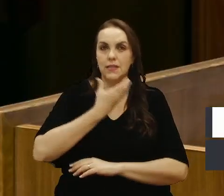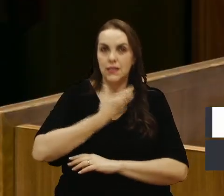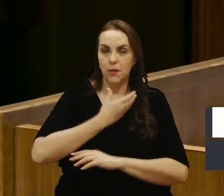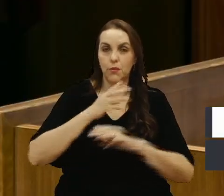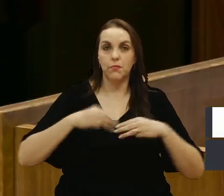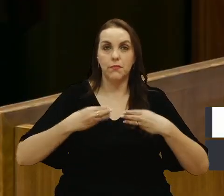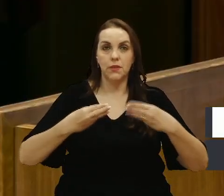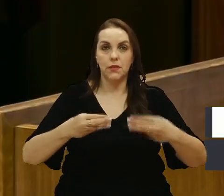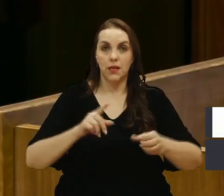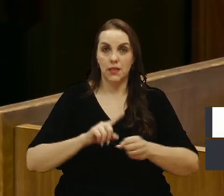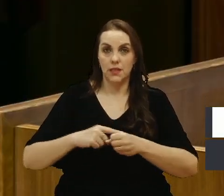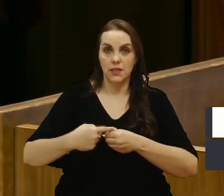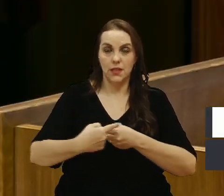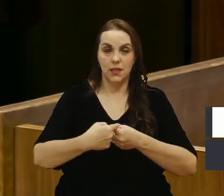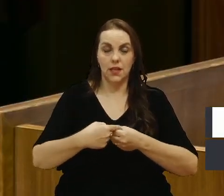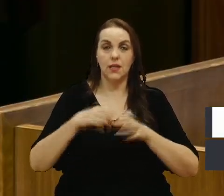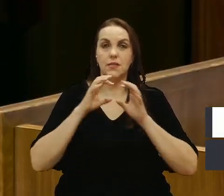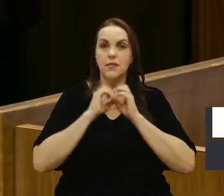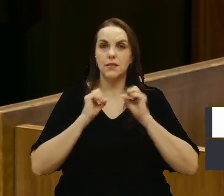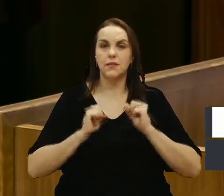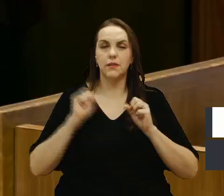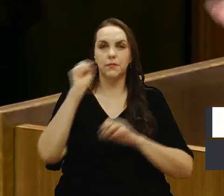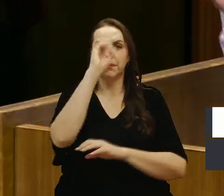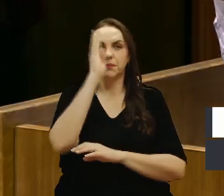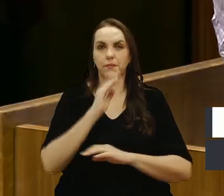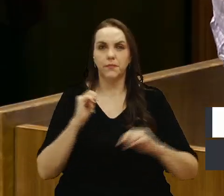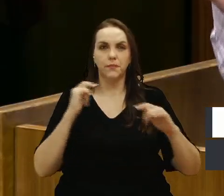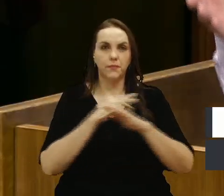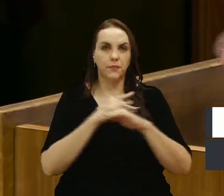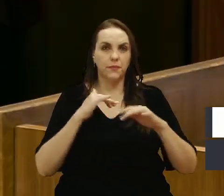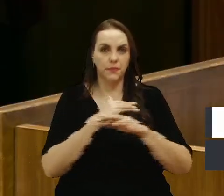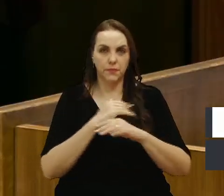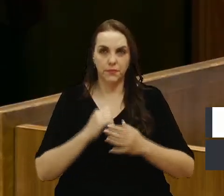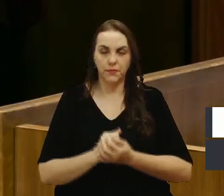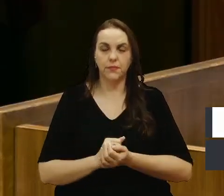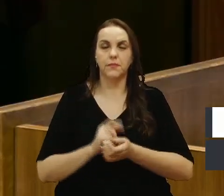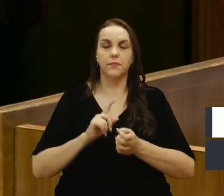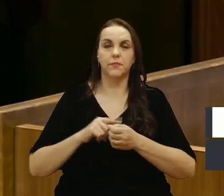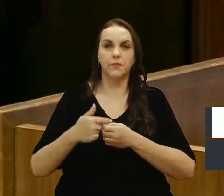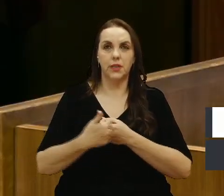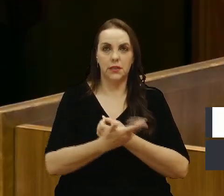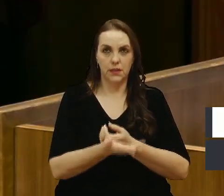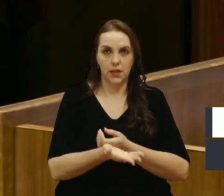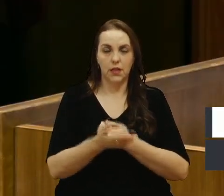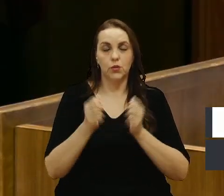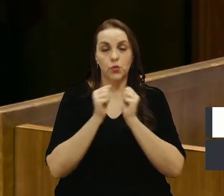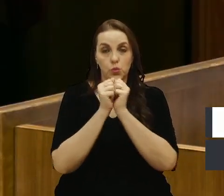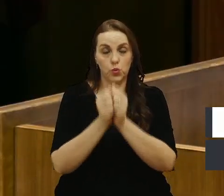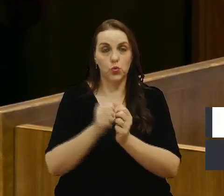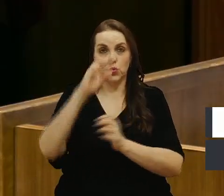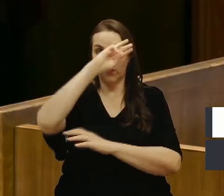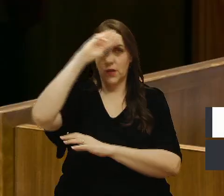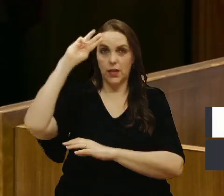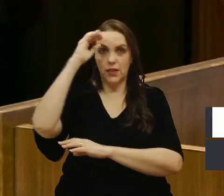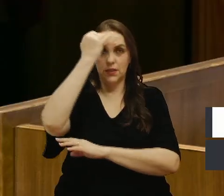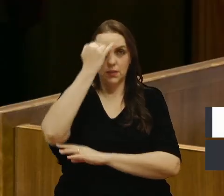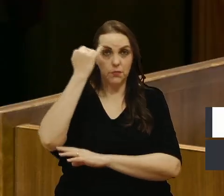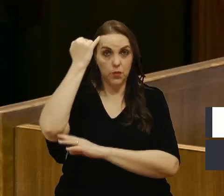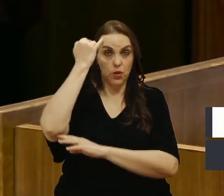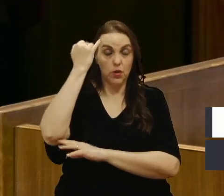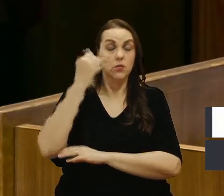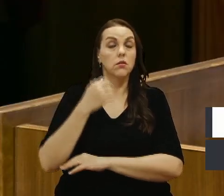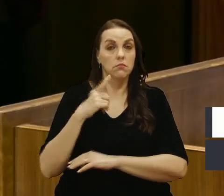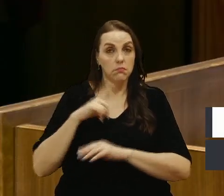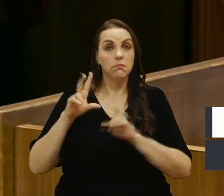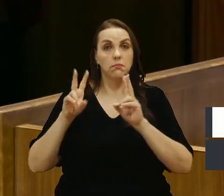na Secretaria Nacional de Mobilidade Urbana, ao lado dos vereadores Valim e meu colega vereador Zé D'Ambros, tratando